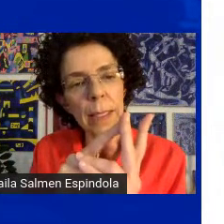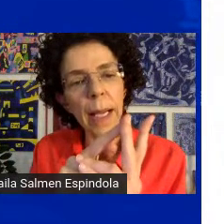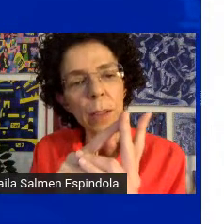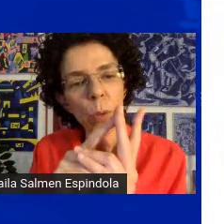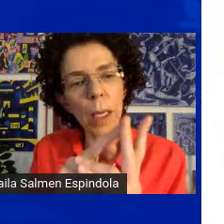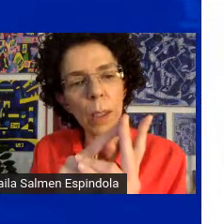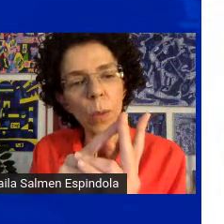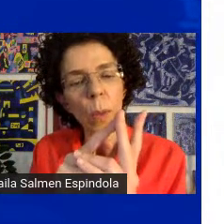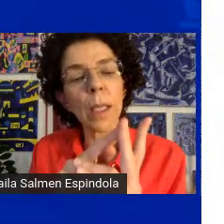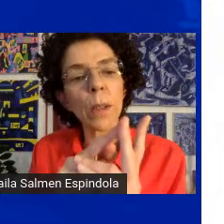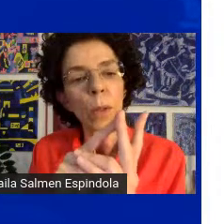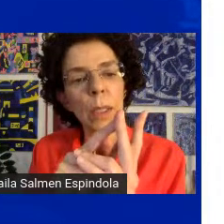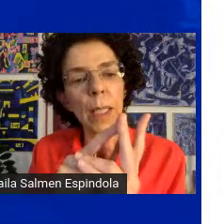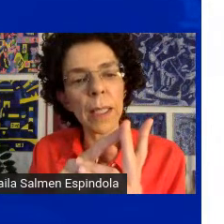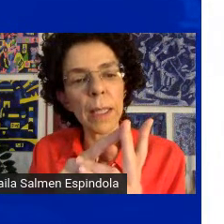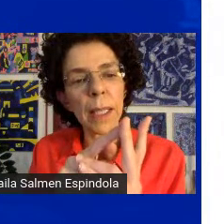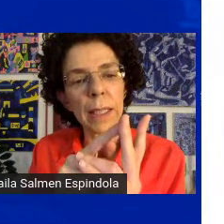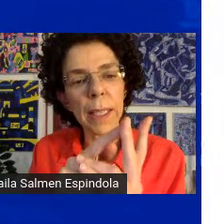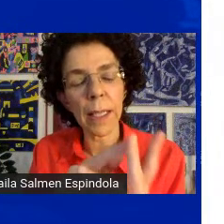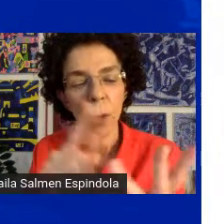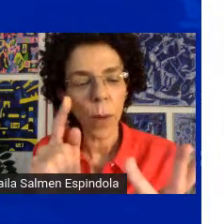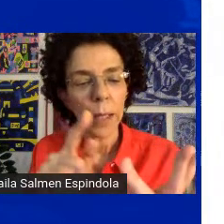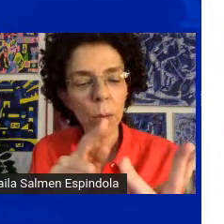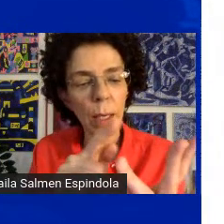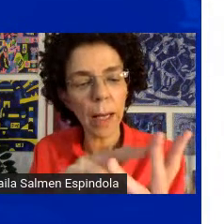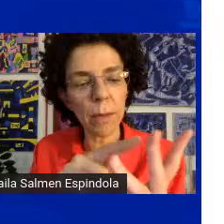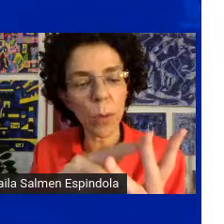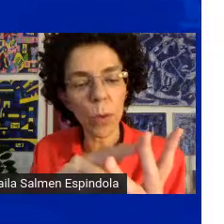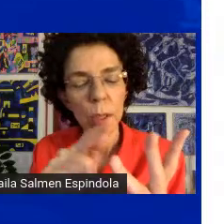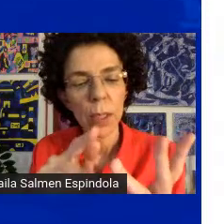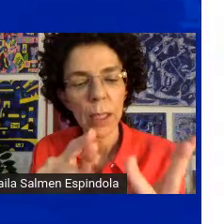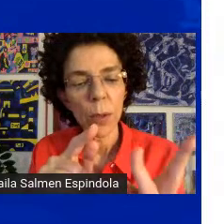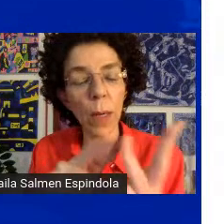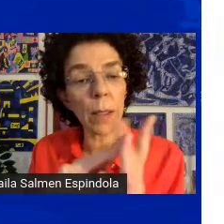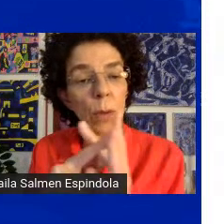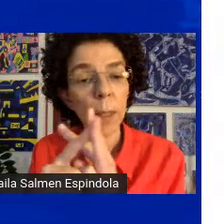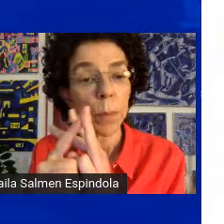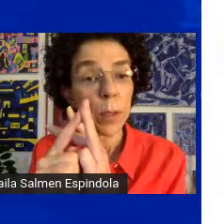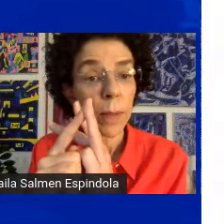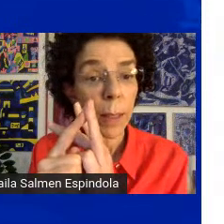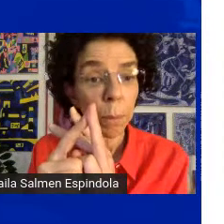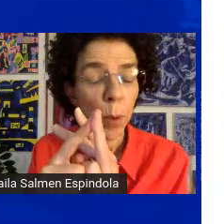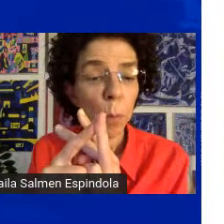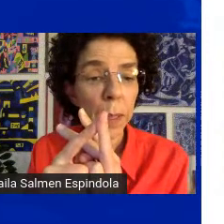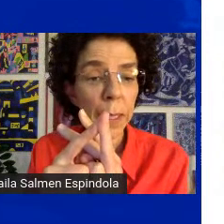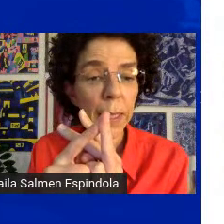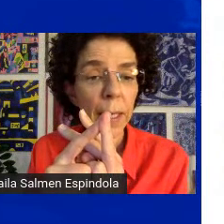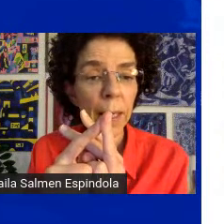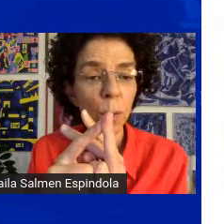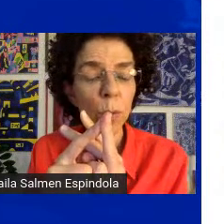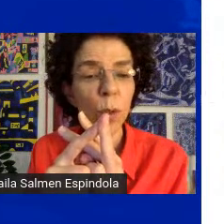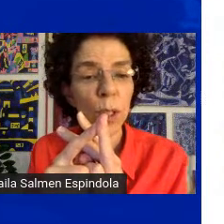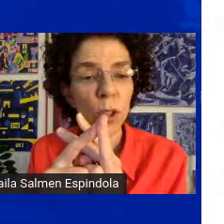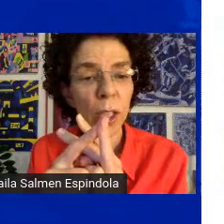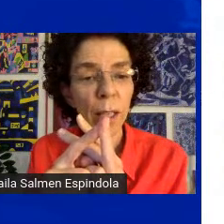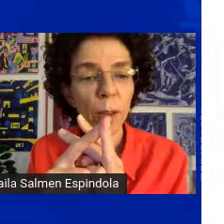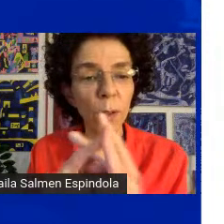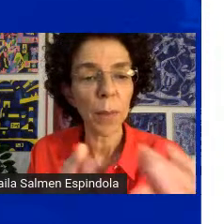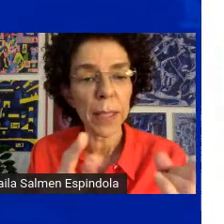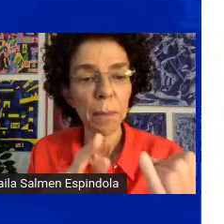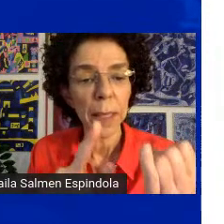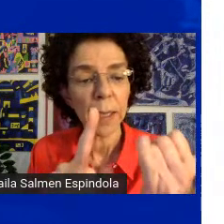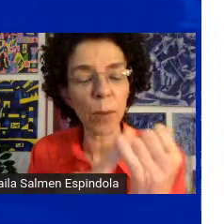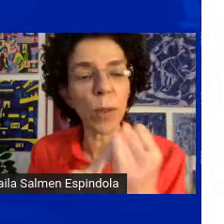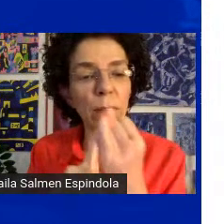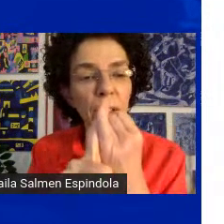4 estágios, L1, L2, L3 e L4, larva 1, 2, 3, 4, depois vira pupa, que daí é 1, 2 dias,